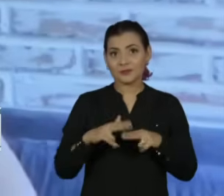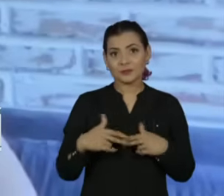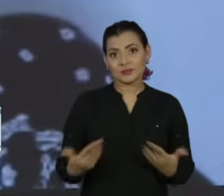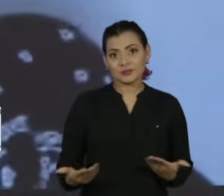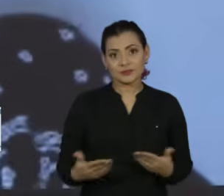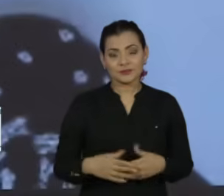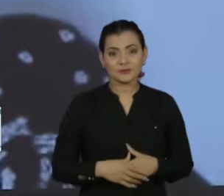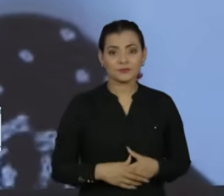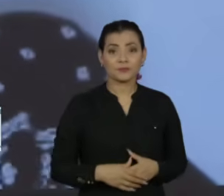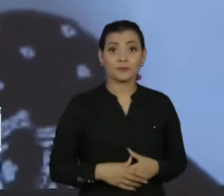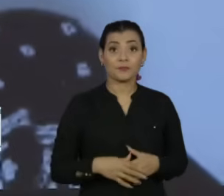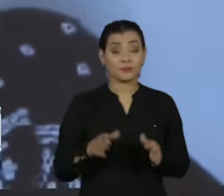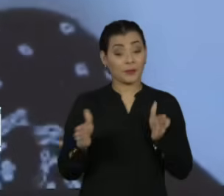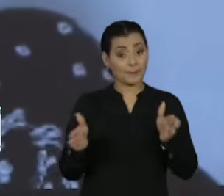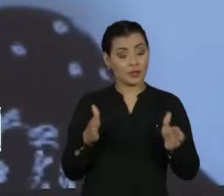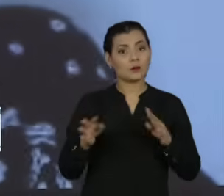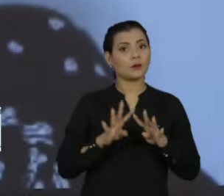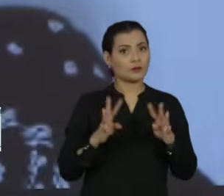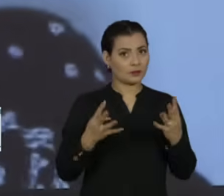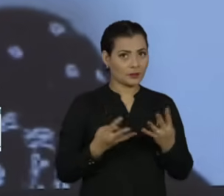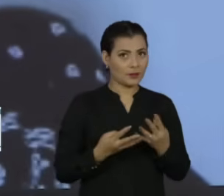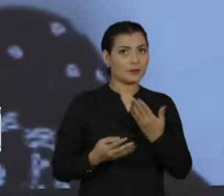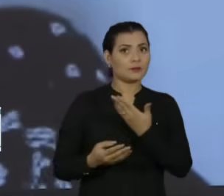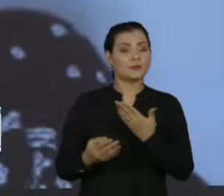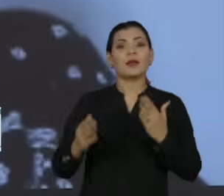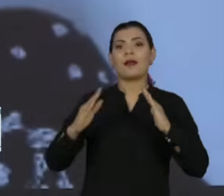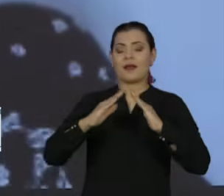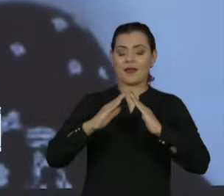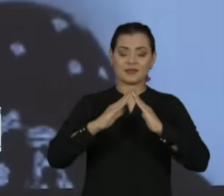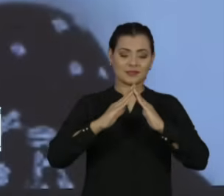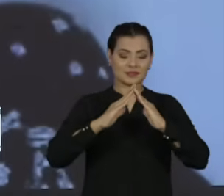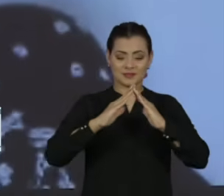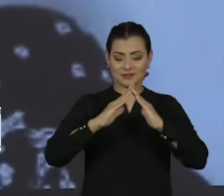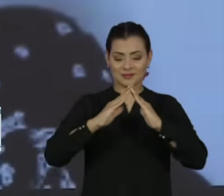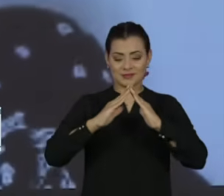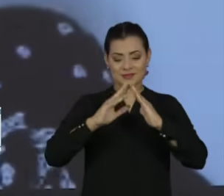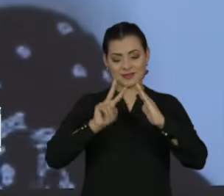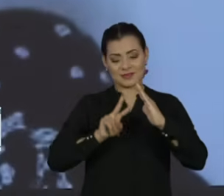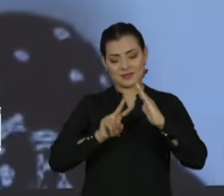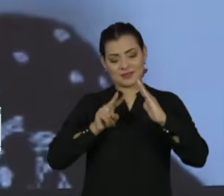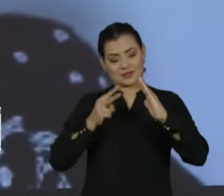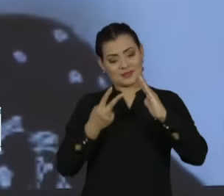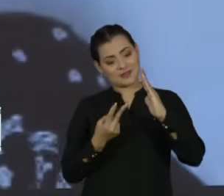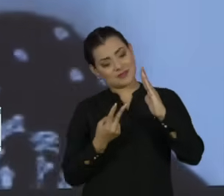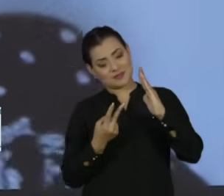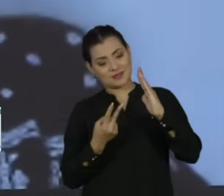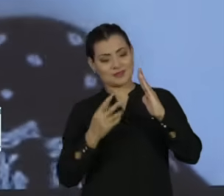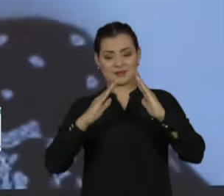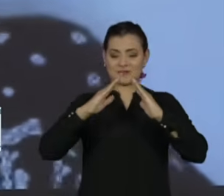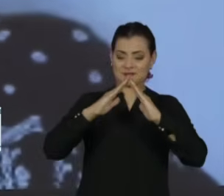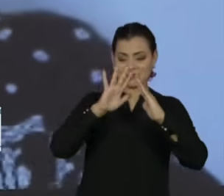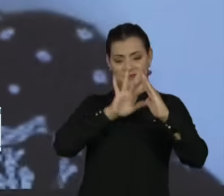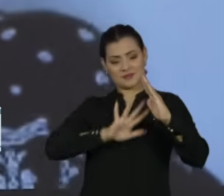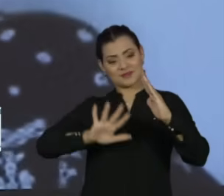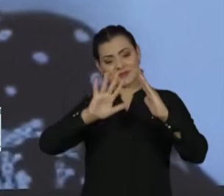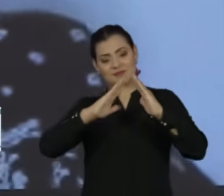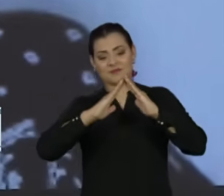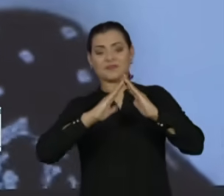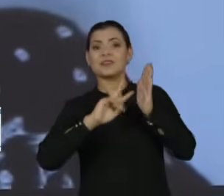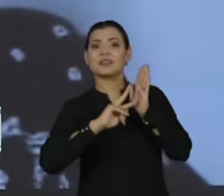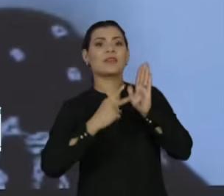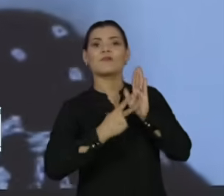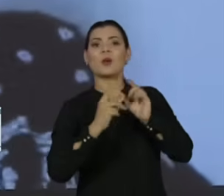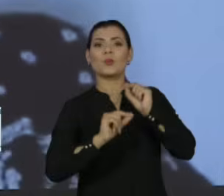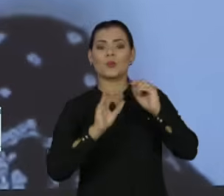lar. Durante a pandemia, a casa ganhou um novo significado para a Sandra. É o meu refúgio, Porque